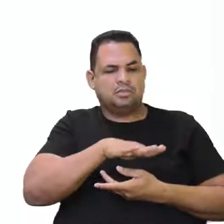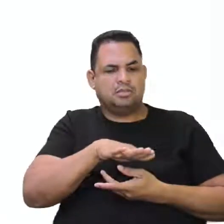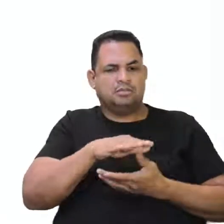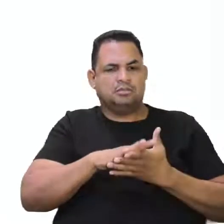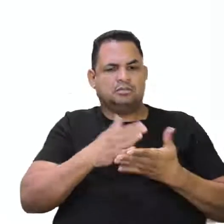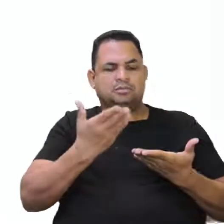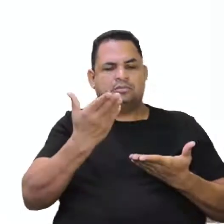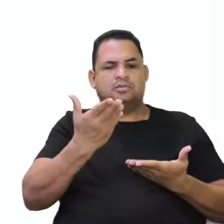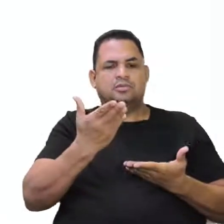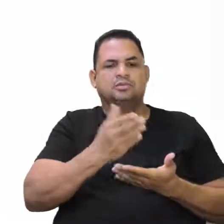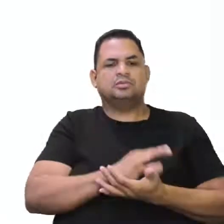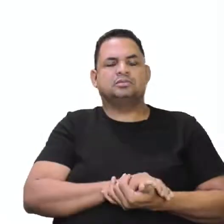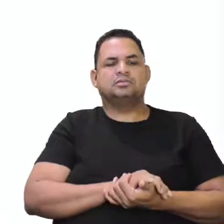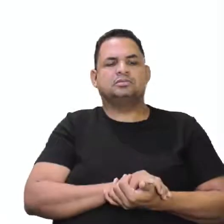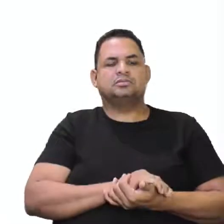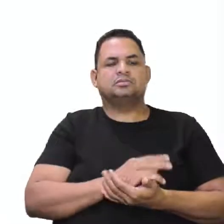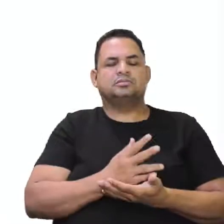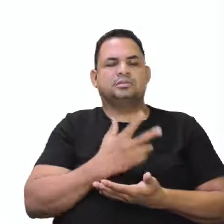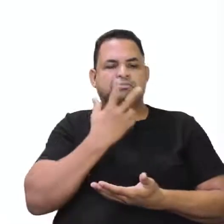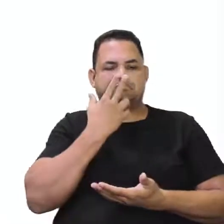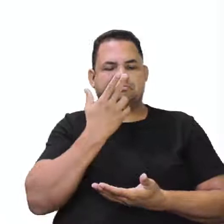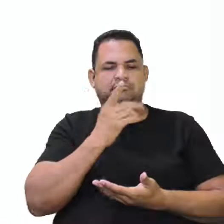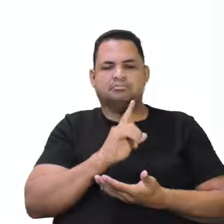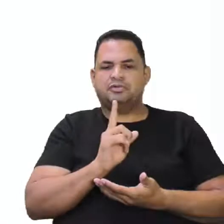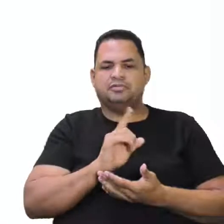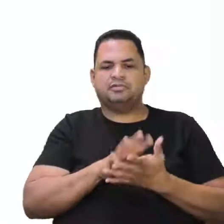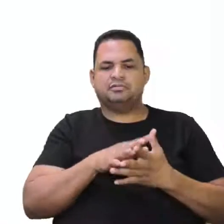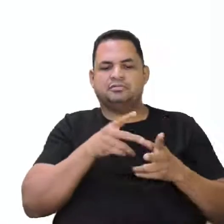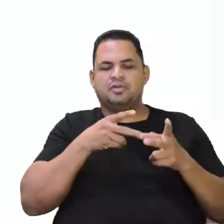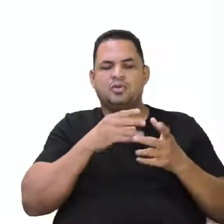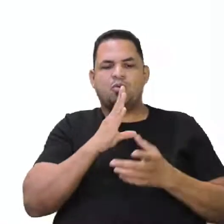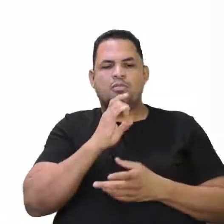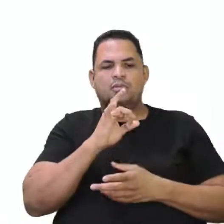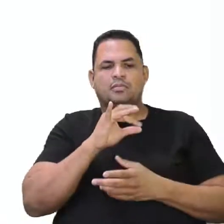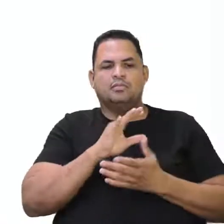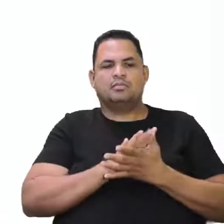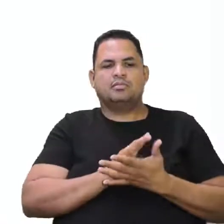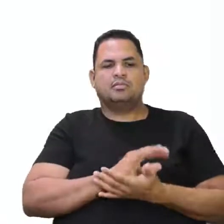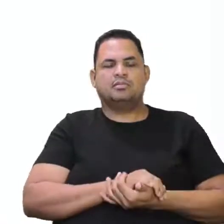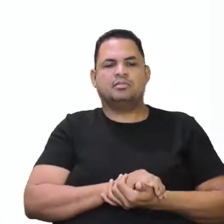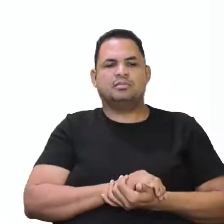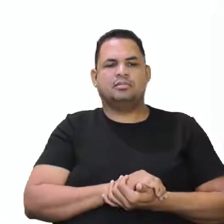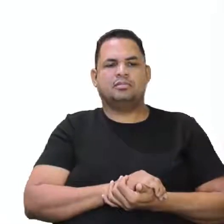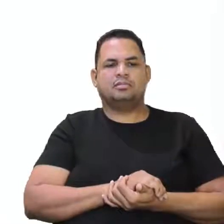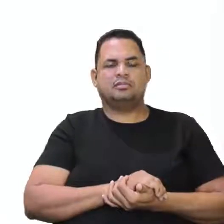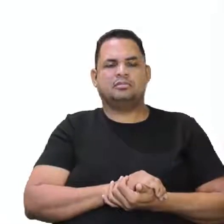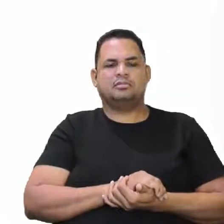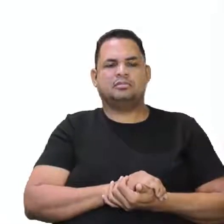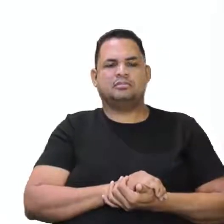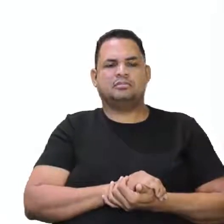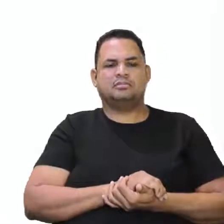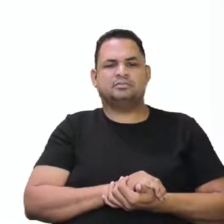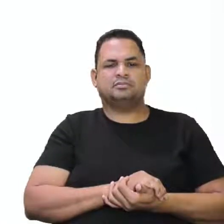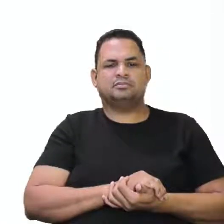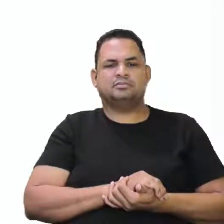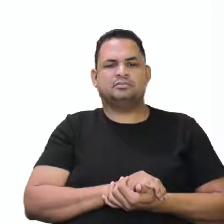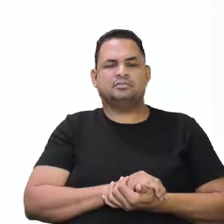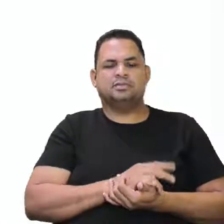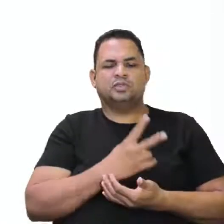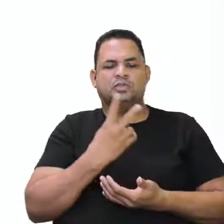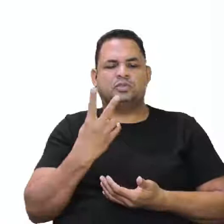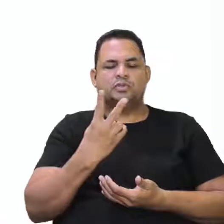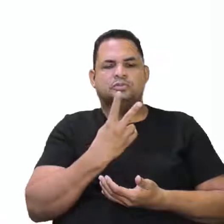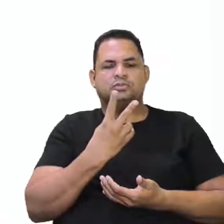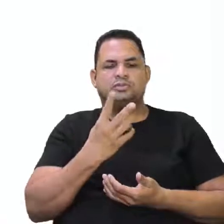Cupido? Se bem que hoje as pessoas não falam mais a palavra Cupido, elas usam a expressão shippar. Quando você quer 2